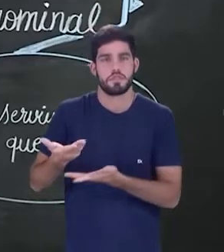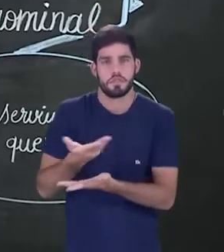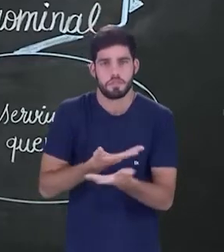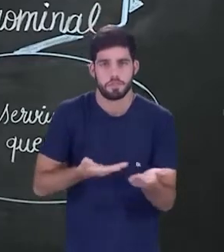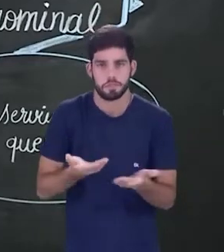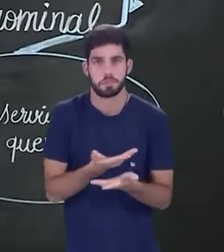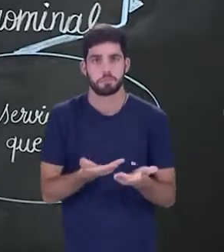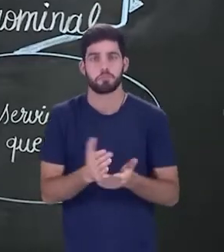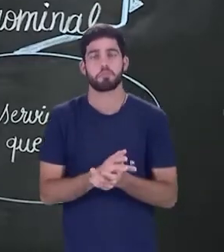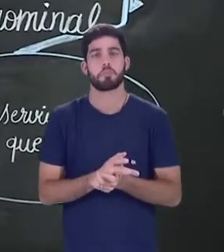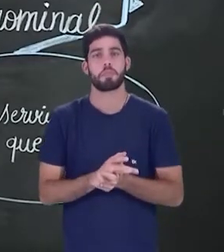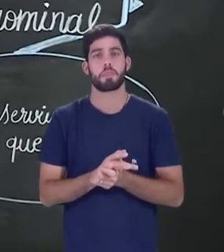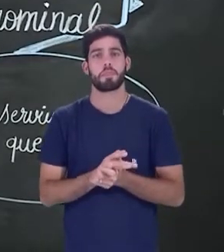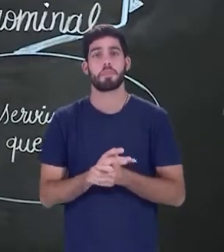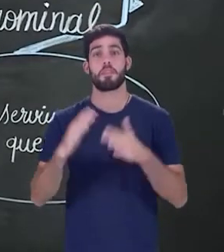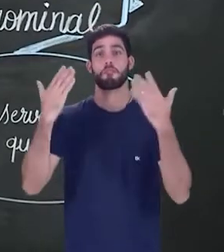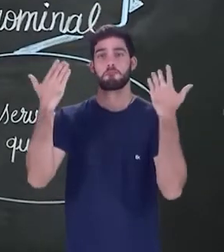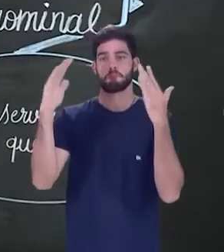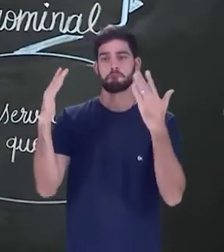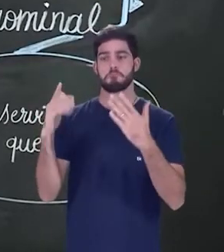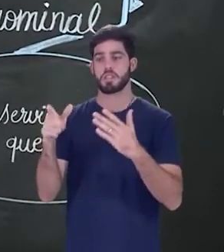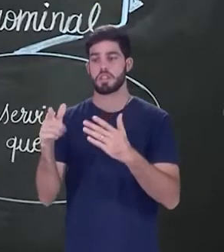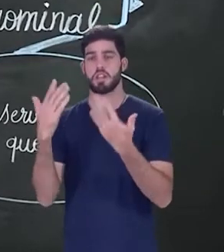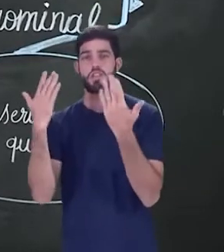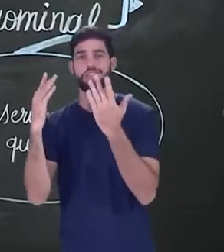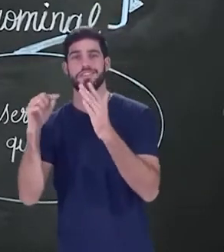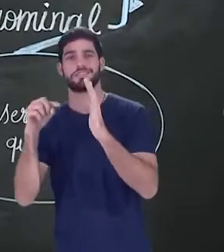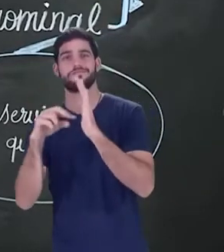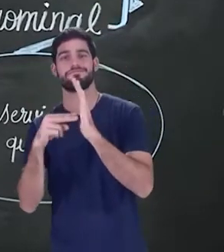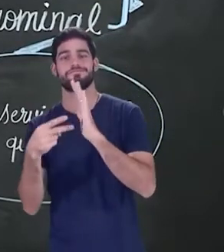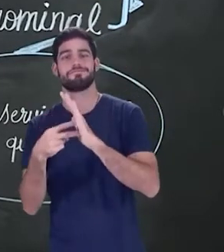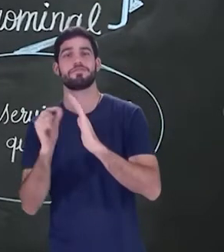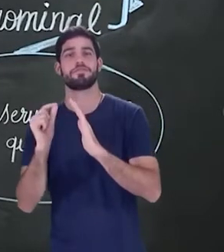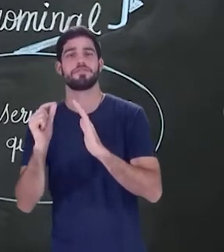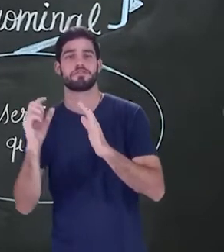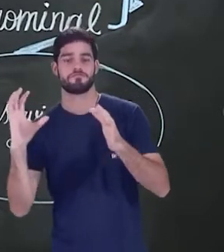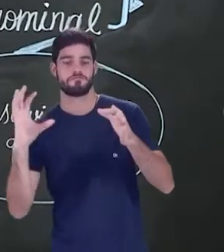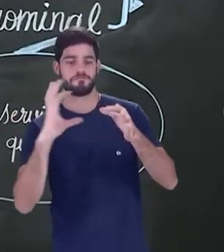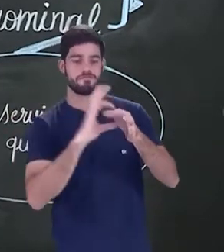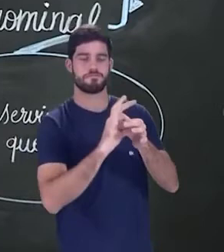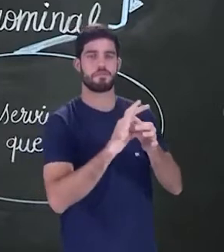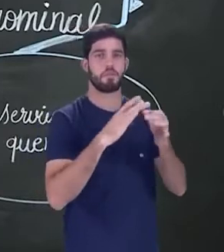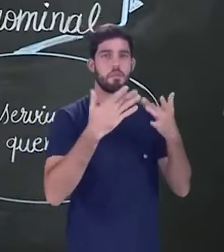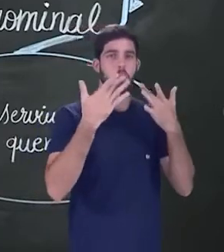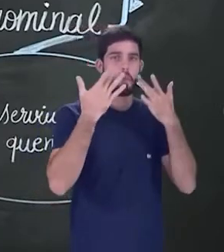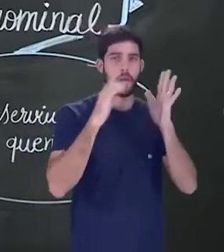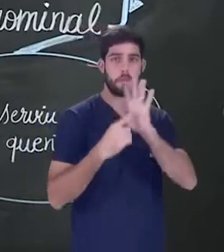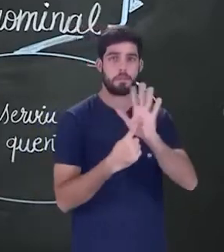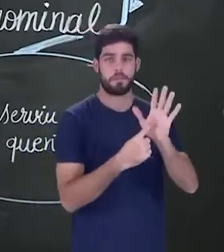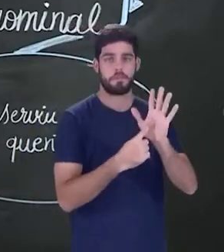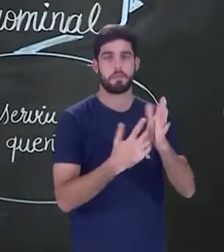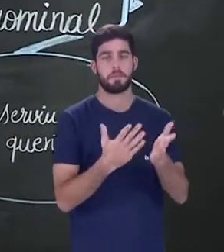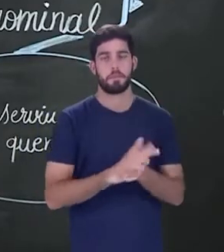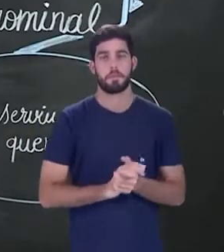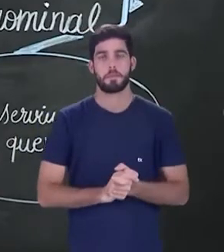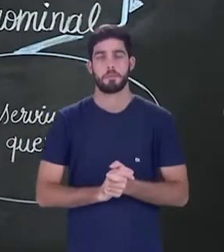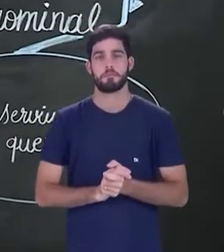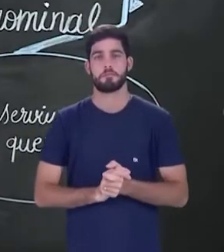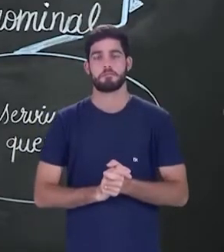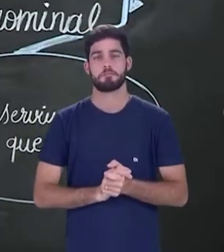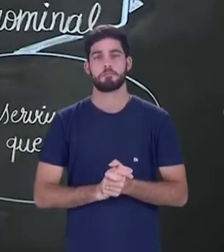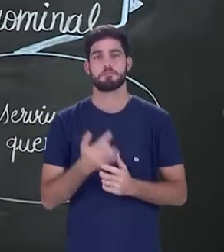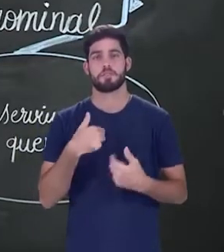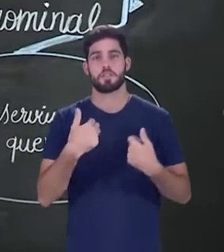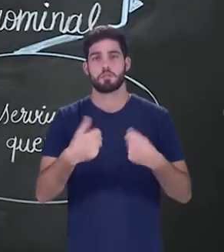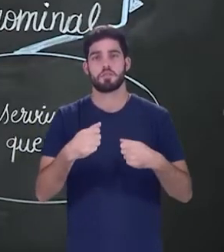relações. Então, nesse caso, elogiadas se combina com peças. Para que essa característica seja acrescida ao sujeito, eu precisei de